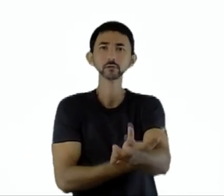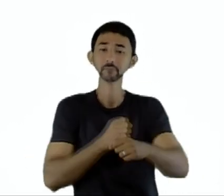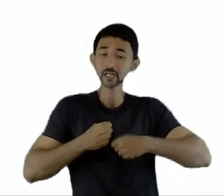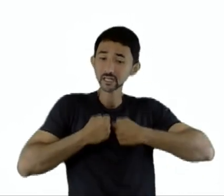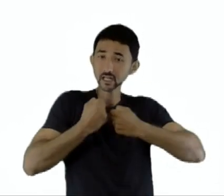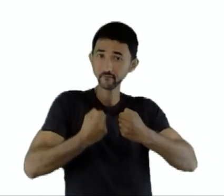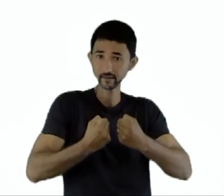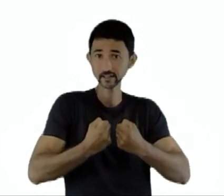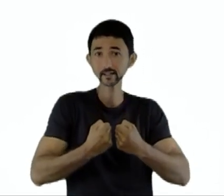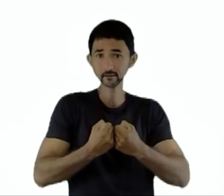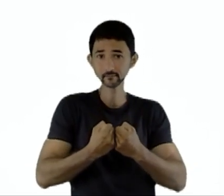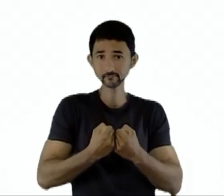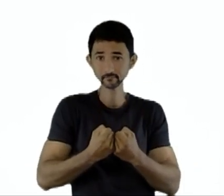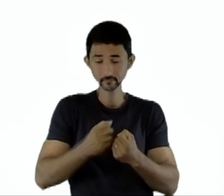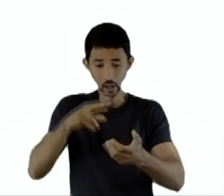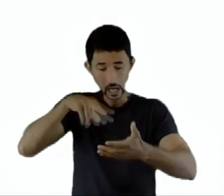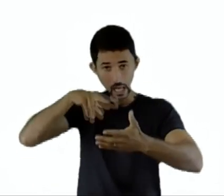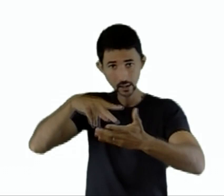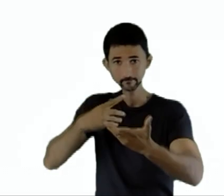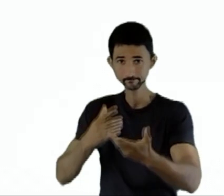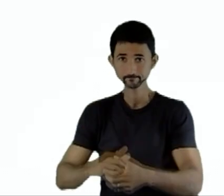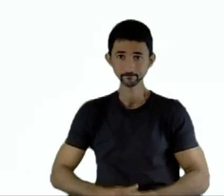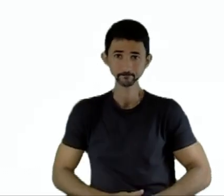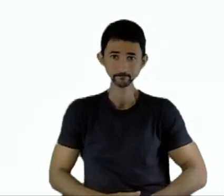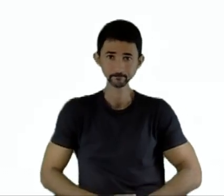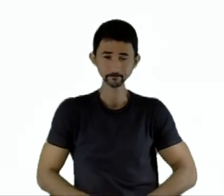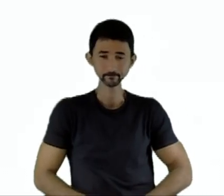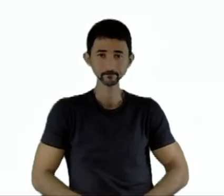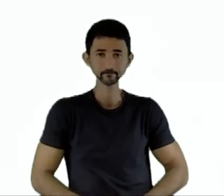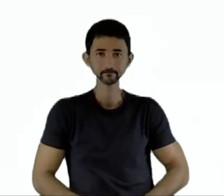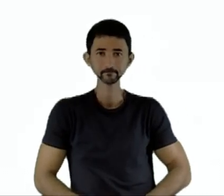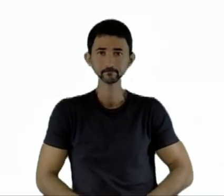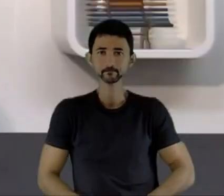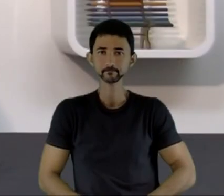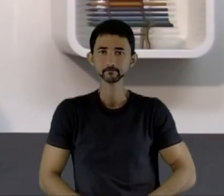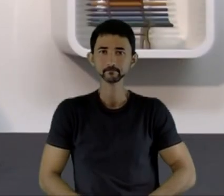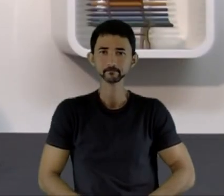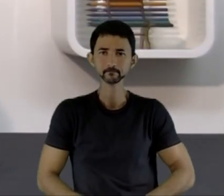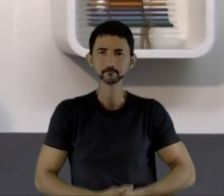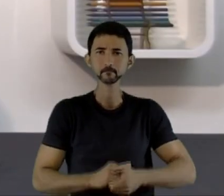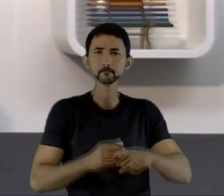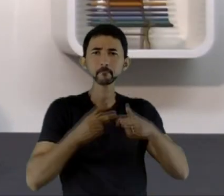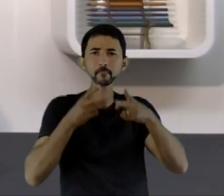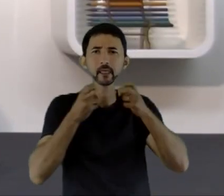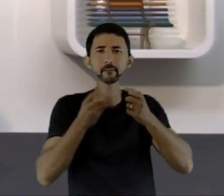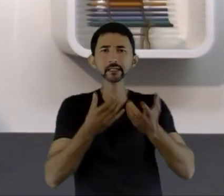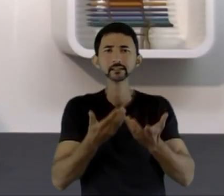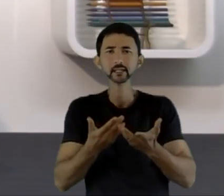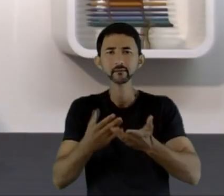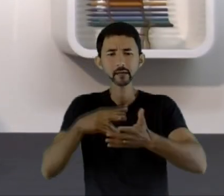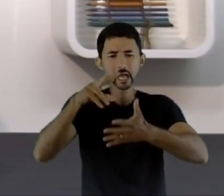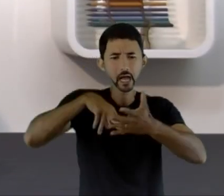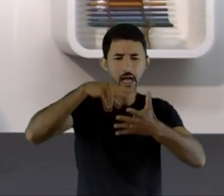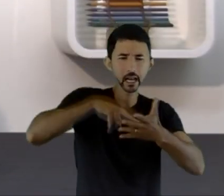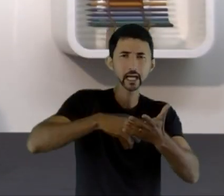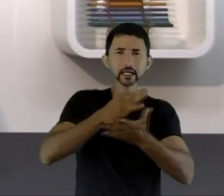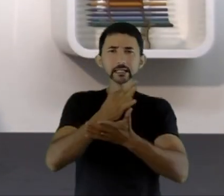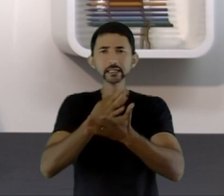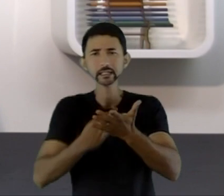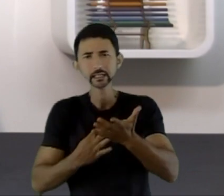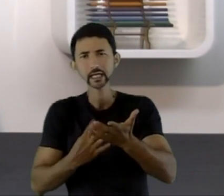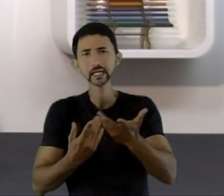uma ideia segundo aquilo que eu li, tá bom? Olha para mim um pouquinho aqui. Percebe que quando a gente lê um texto